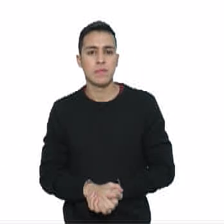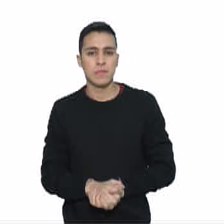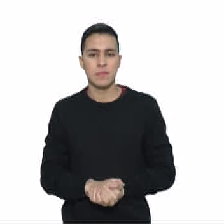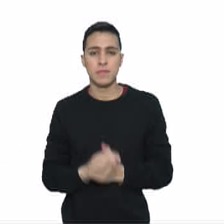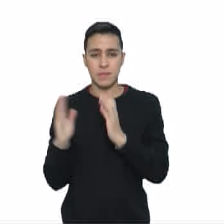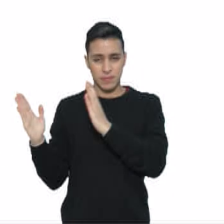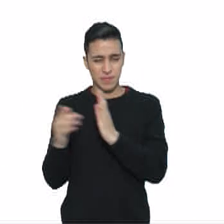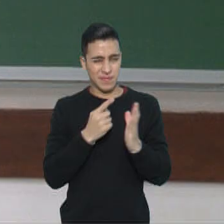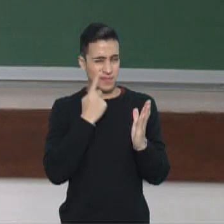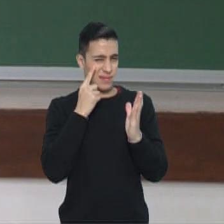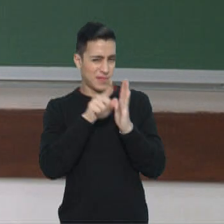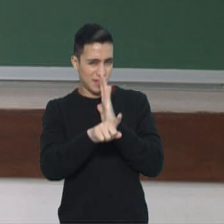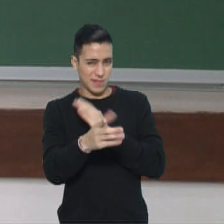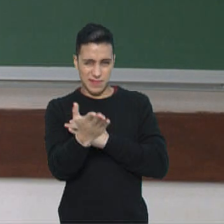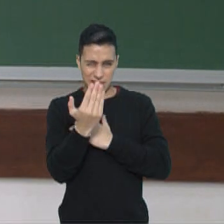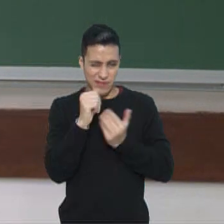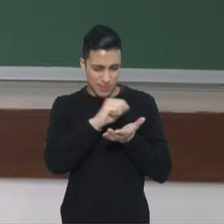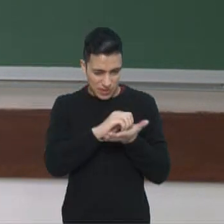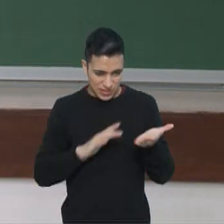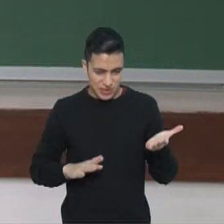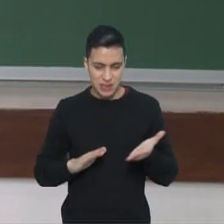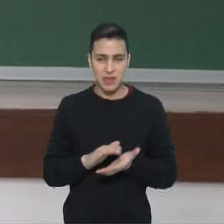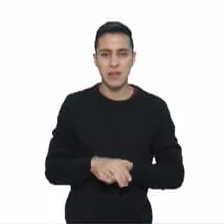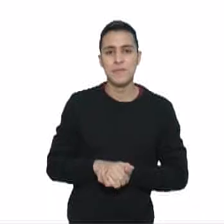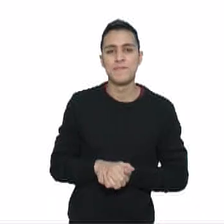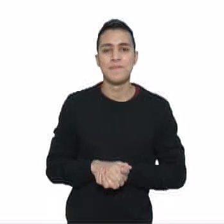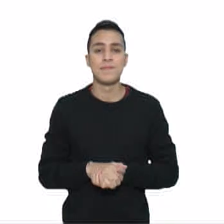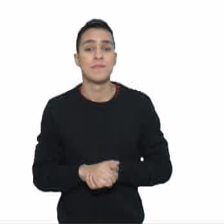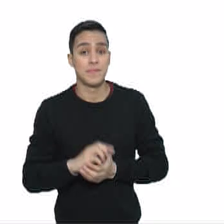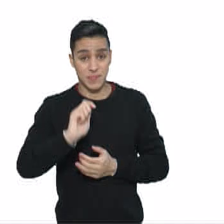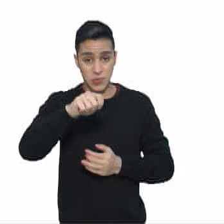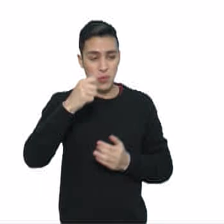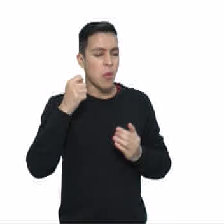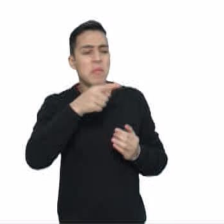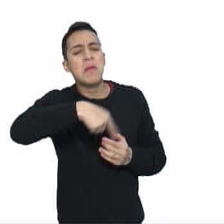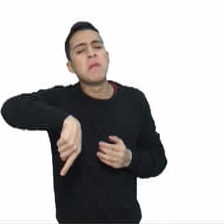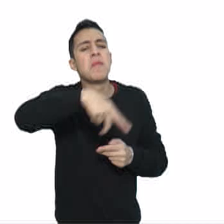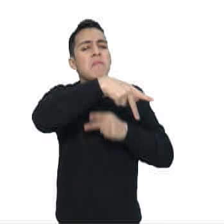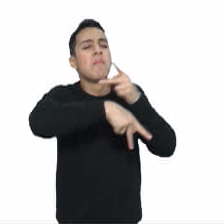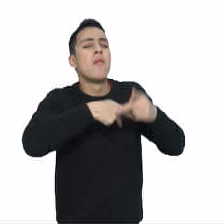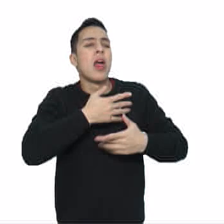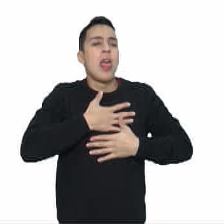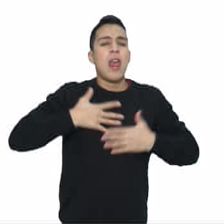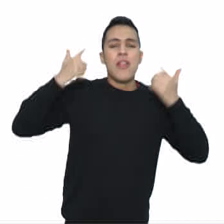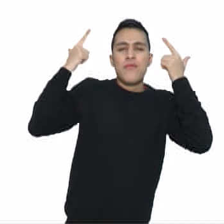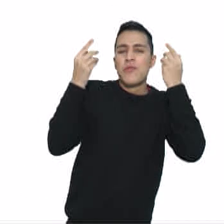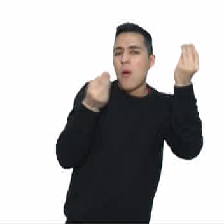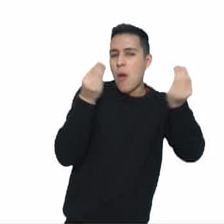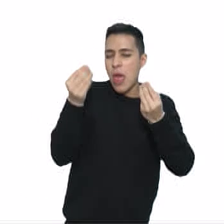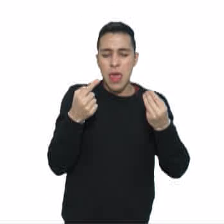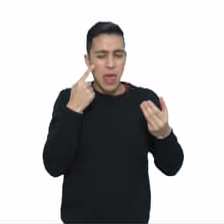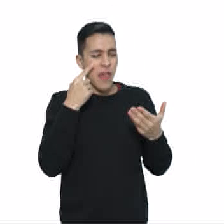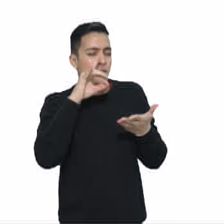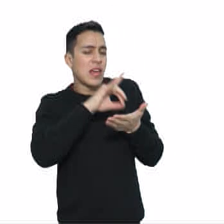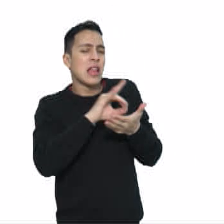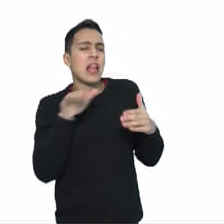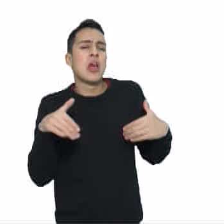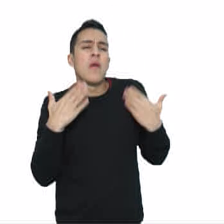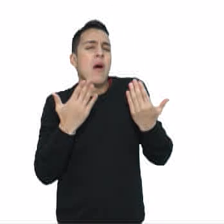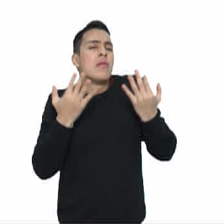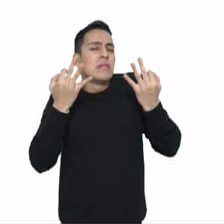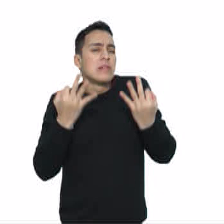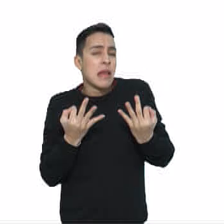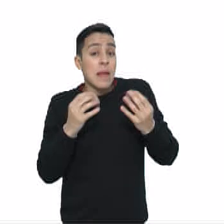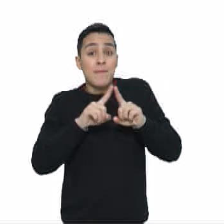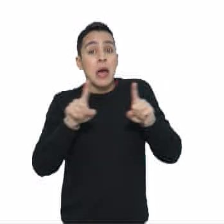O quiz, então, pessoal, vamos para a nossa atividade? Sobre a diversão do povo romano, são alternativas verdadeiras,